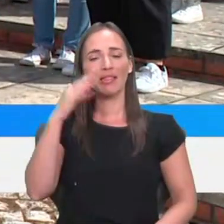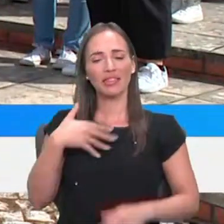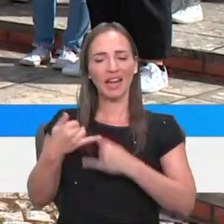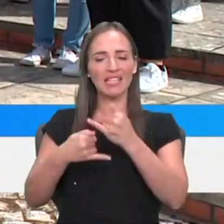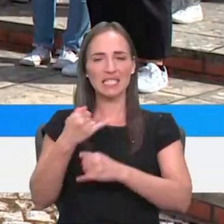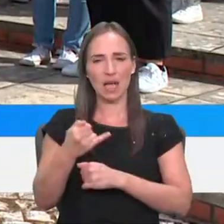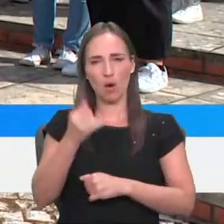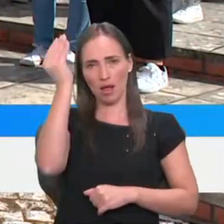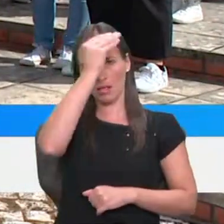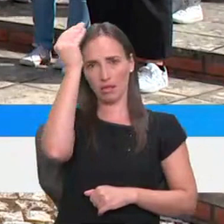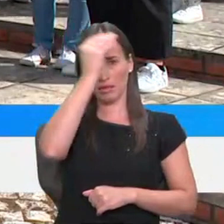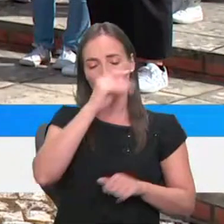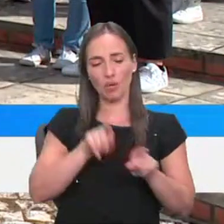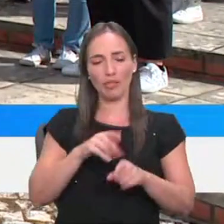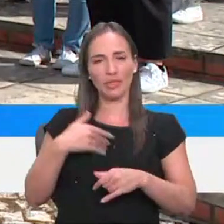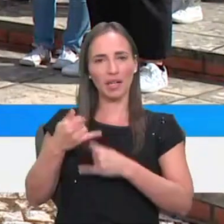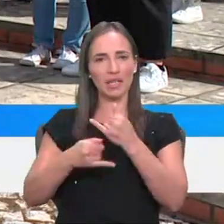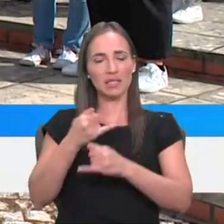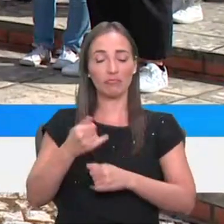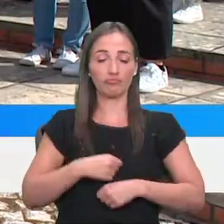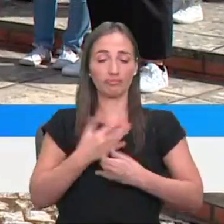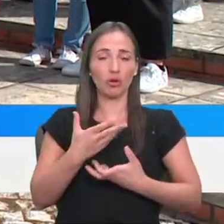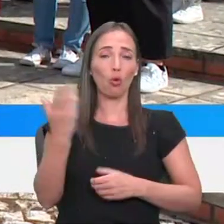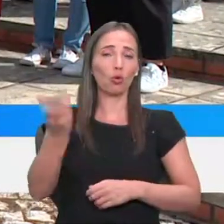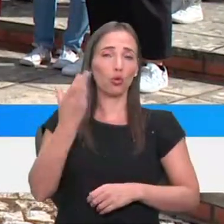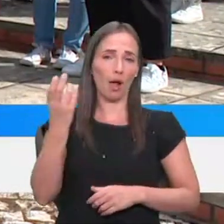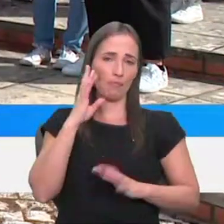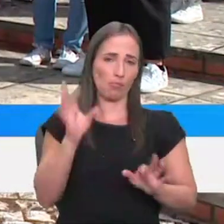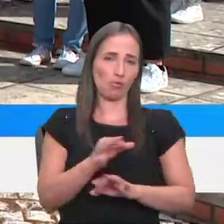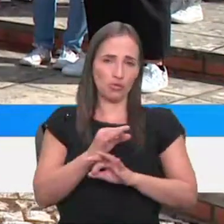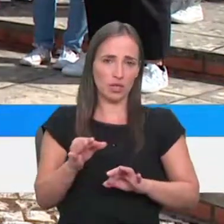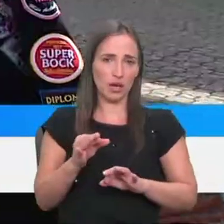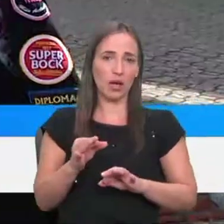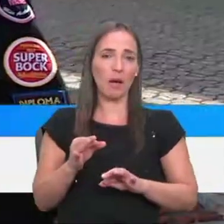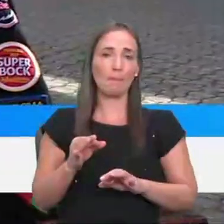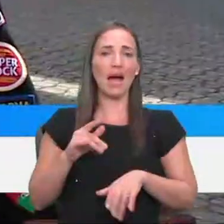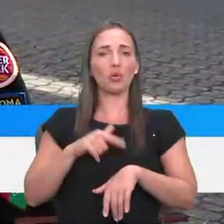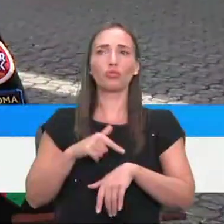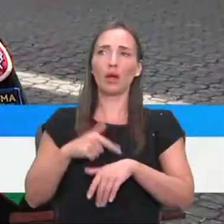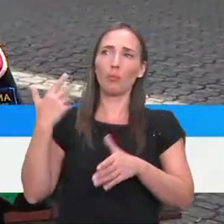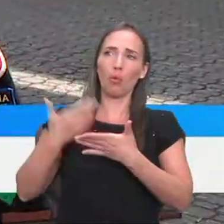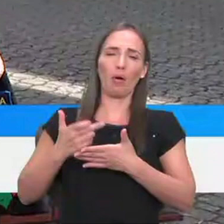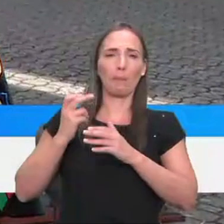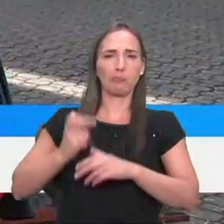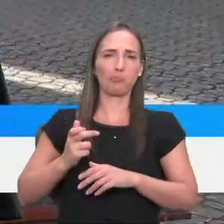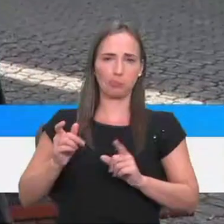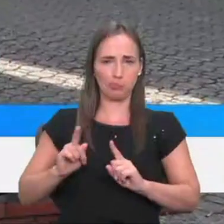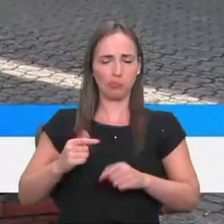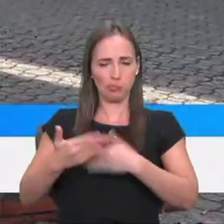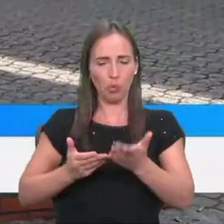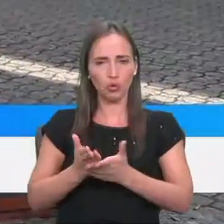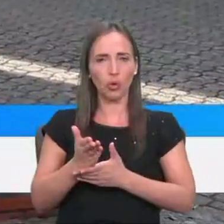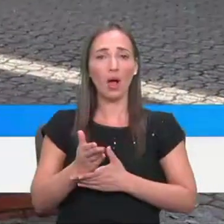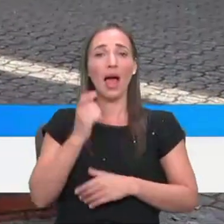tradição e uma expressão cultural musical mas que não tá cristalizada no tempo aos que são da terra e já têm o canto na